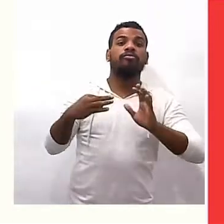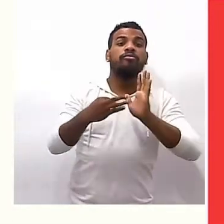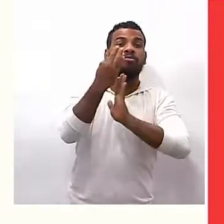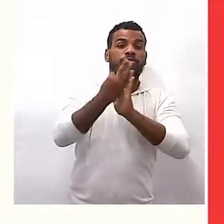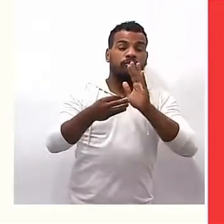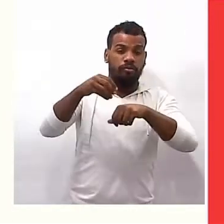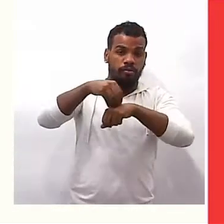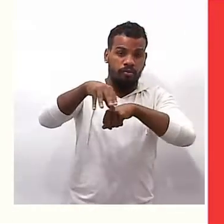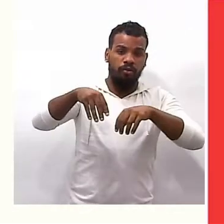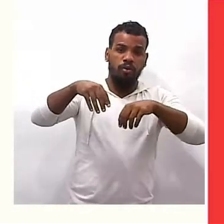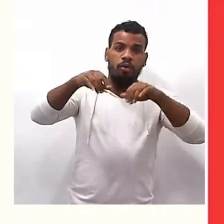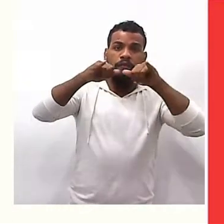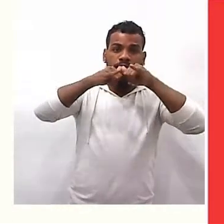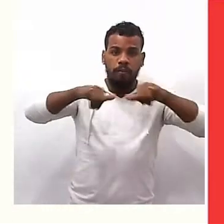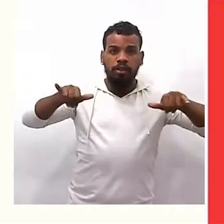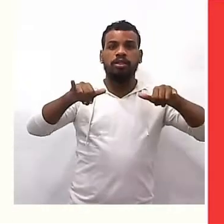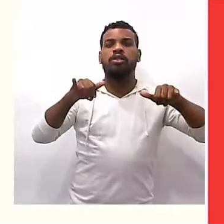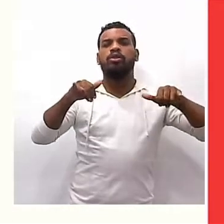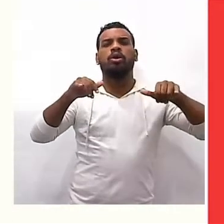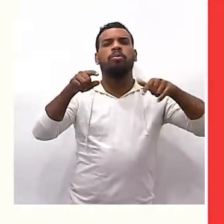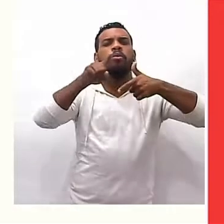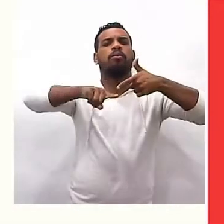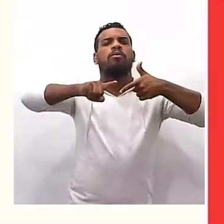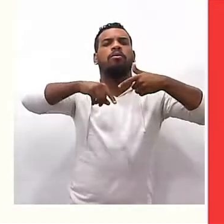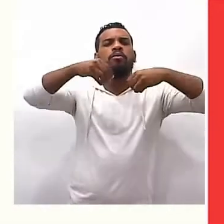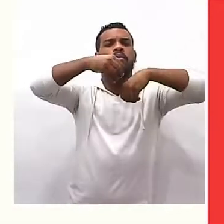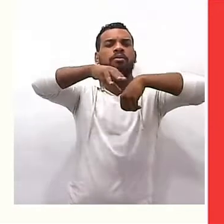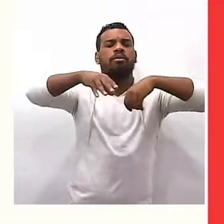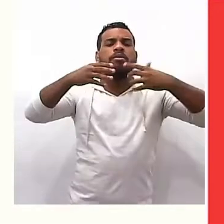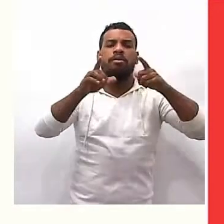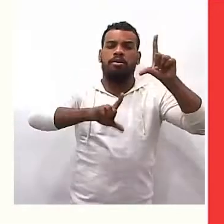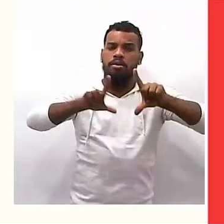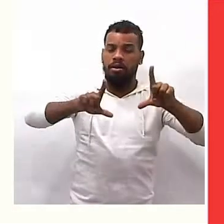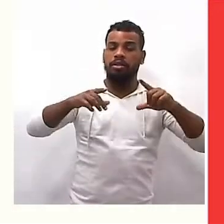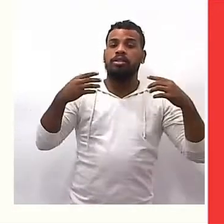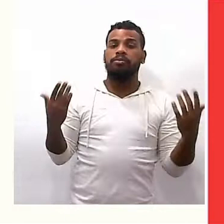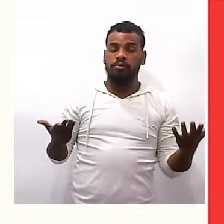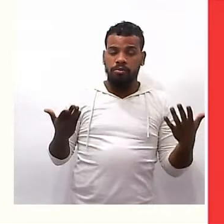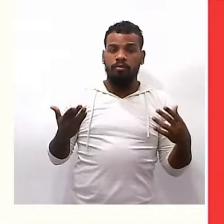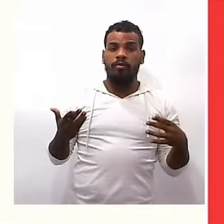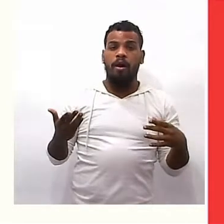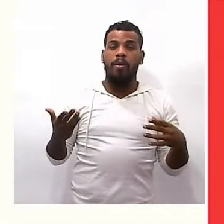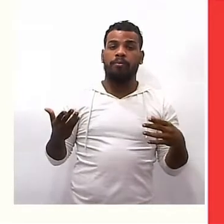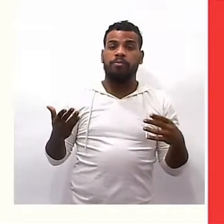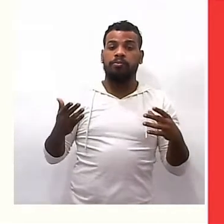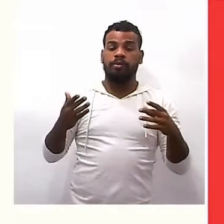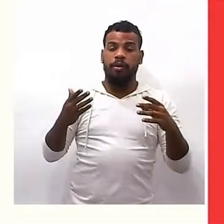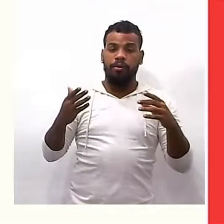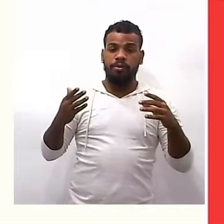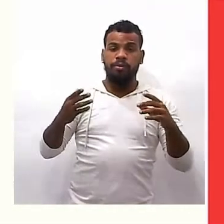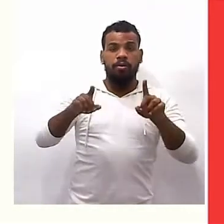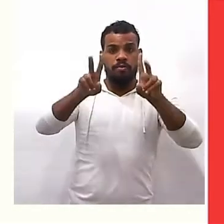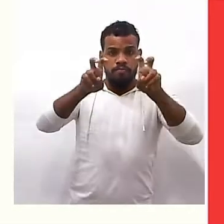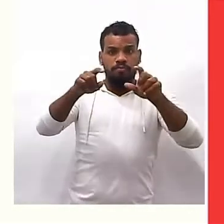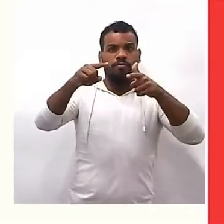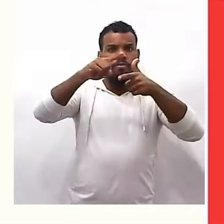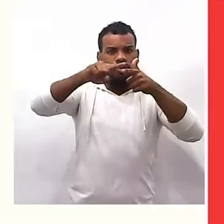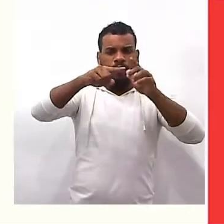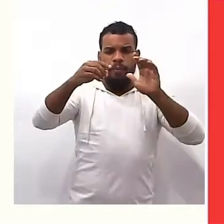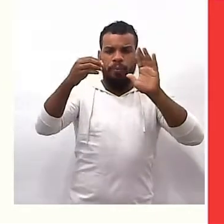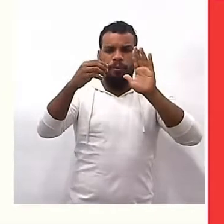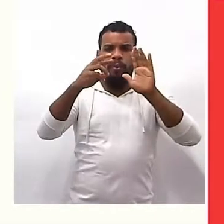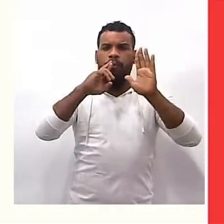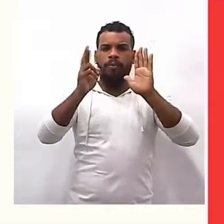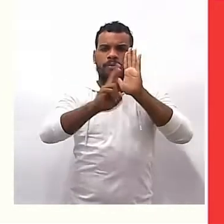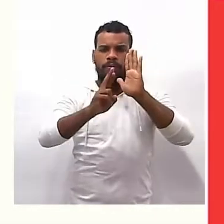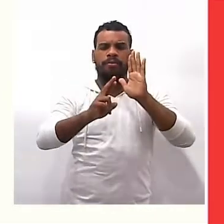texto vai ter uma informação ou uma situação problema, como vocês estão vendo aí na tela. E de acordo com essa situação problema, você vai pegar um conteúdo